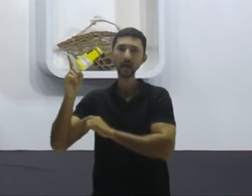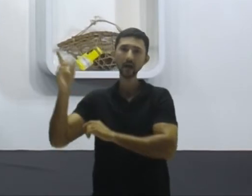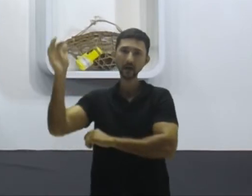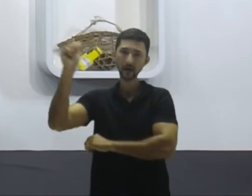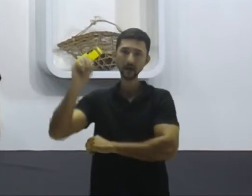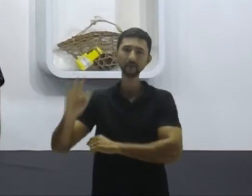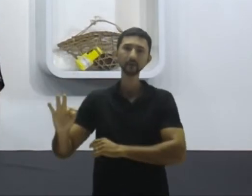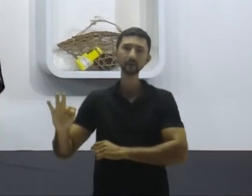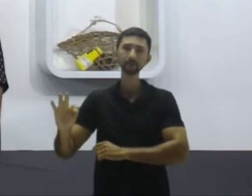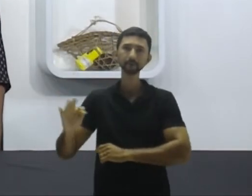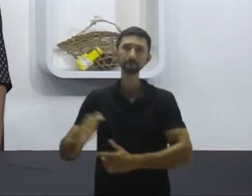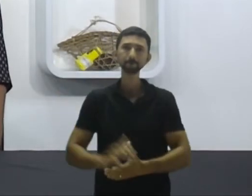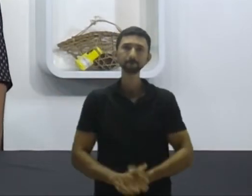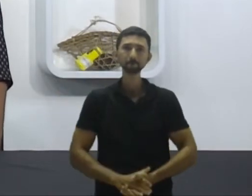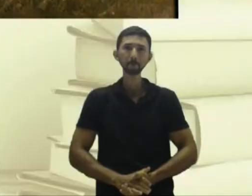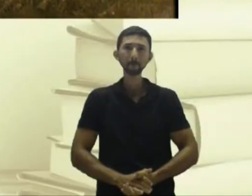negros.